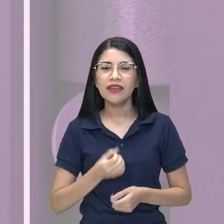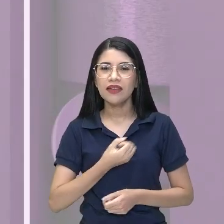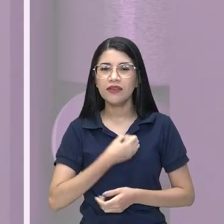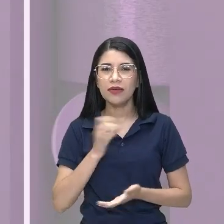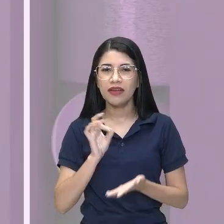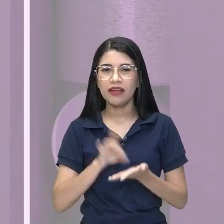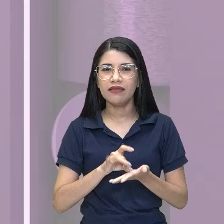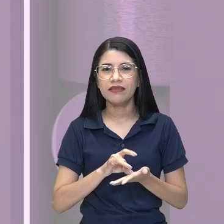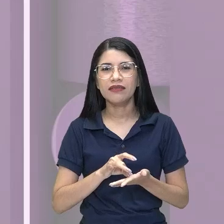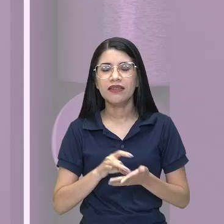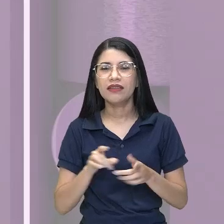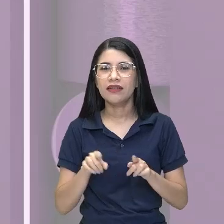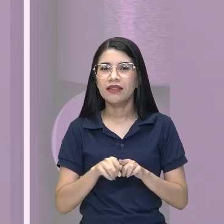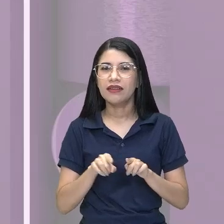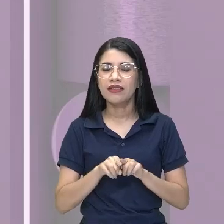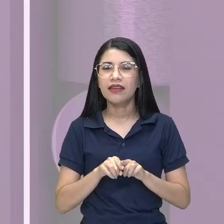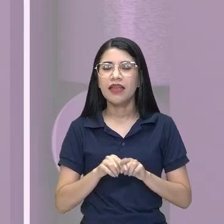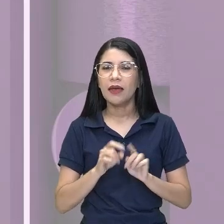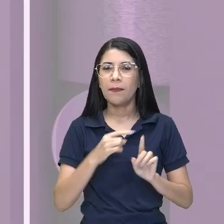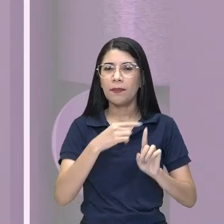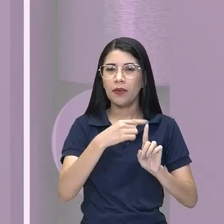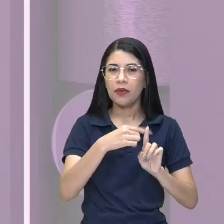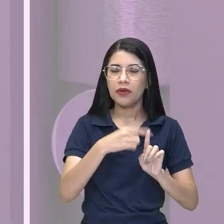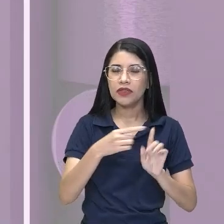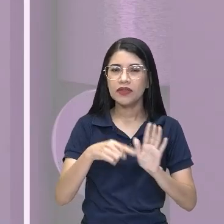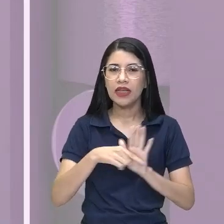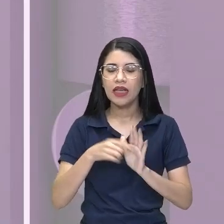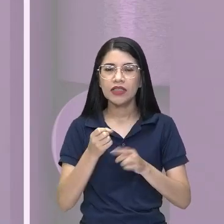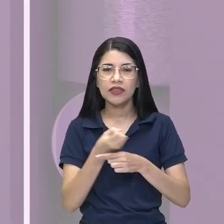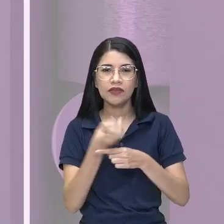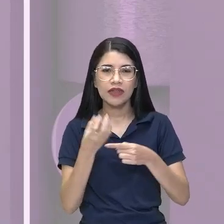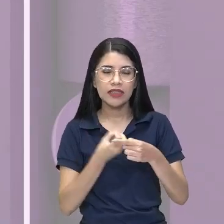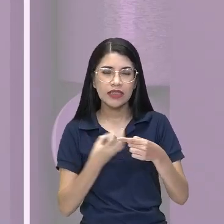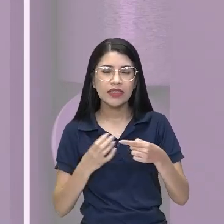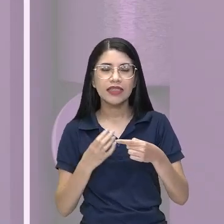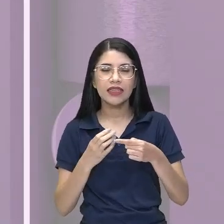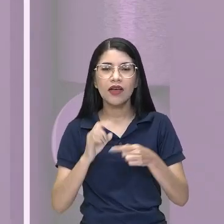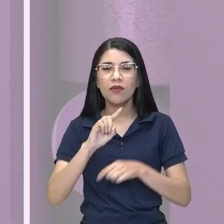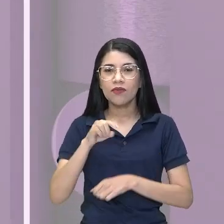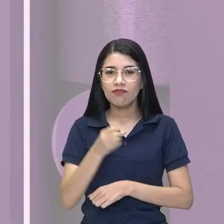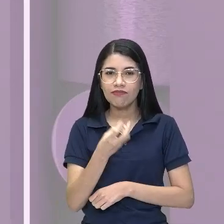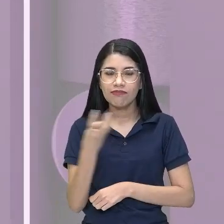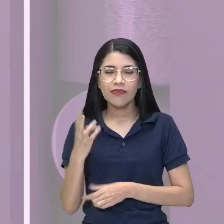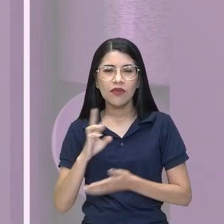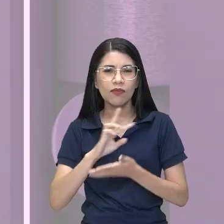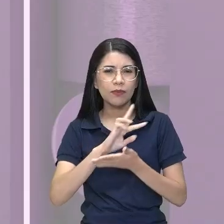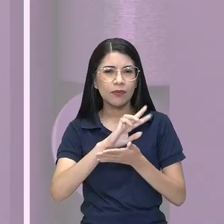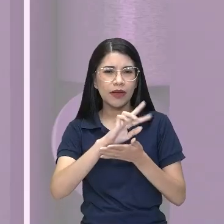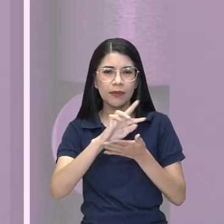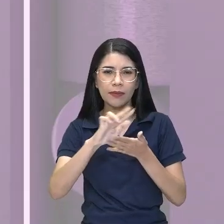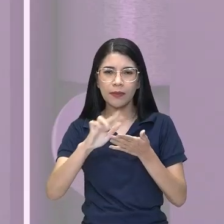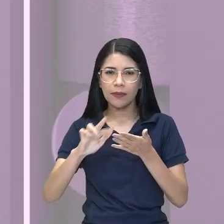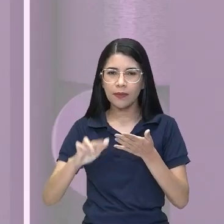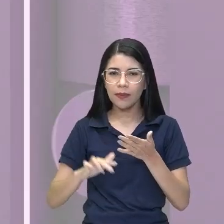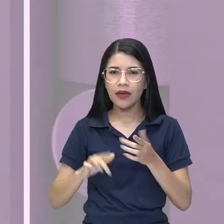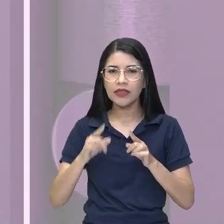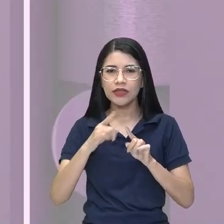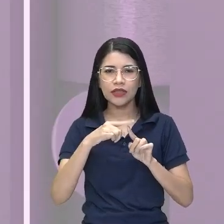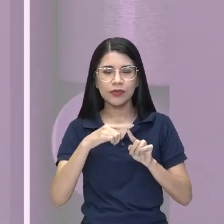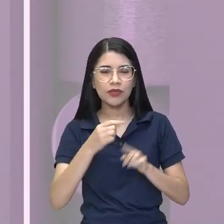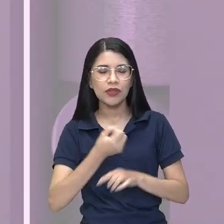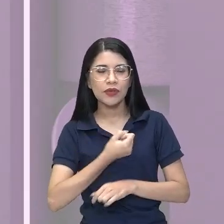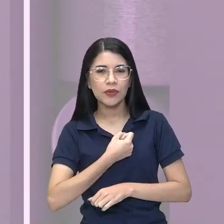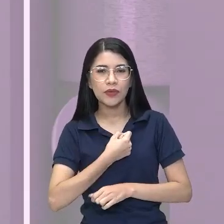aí. Pensou o número negativo, positivo, fração, decimal, exatamente. Todos esses aí são números reais e que